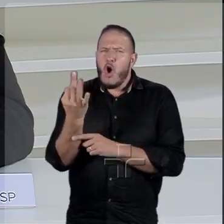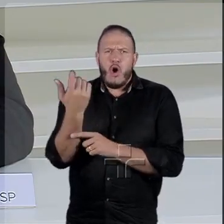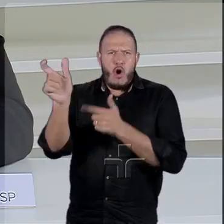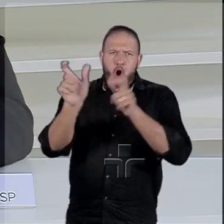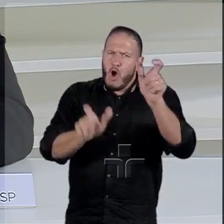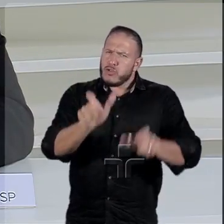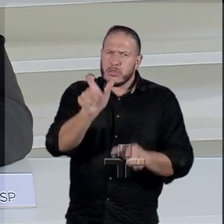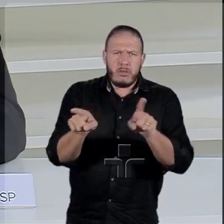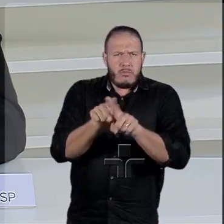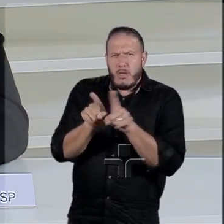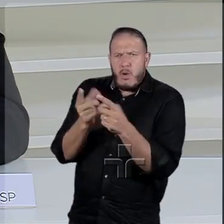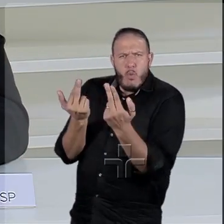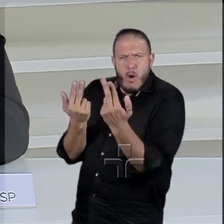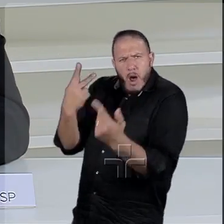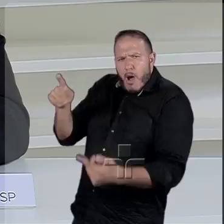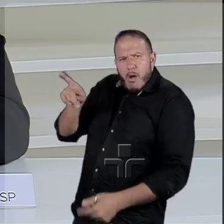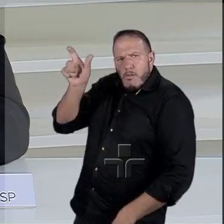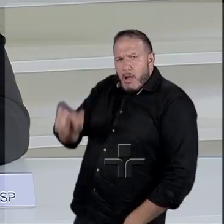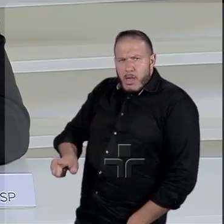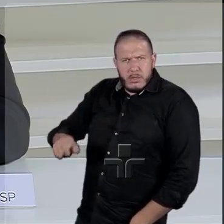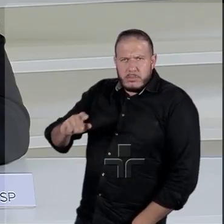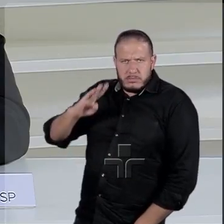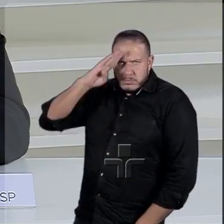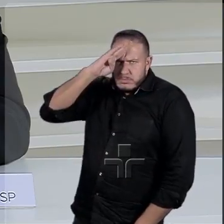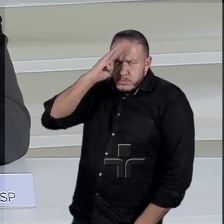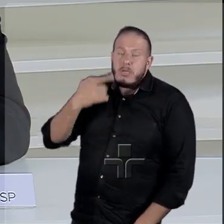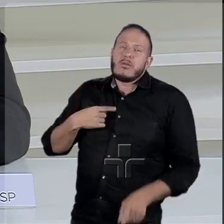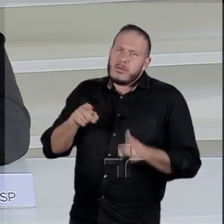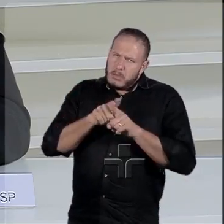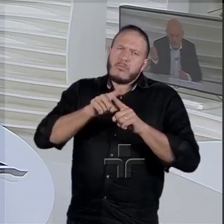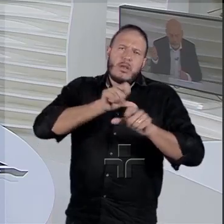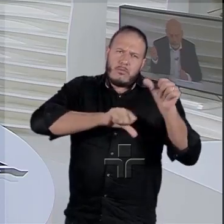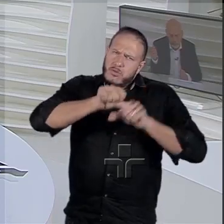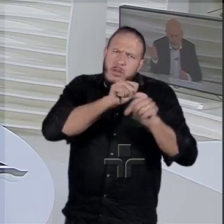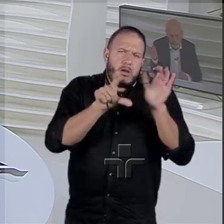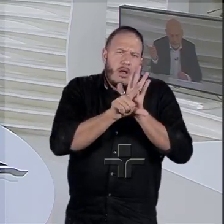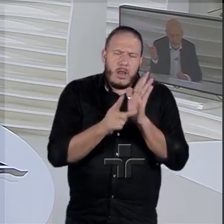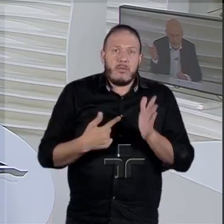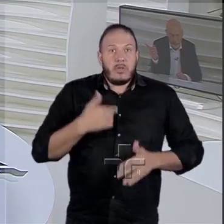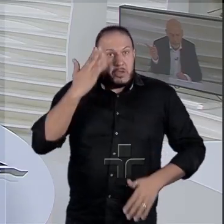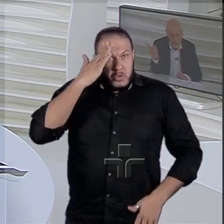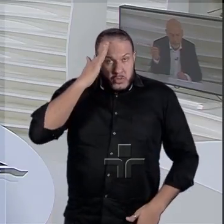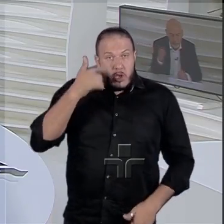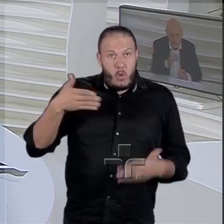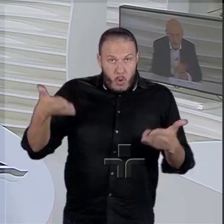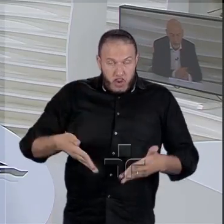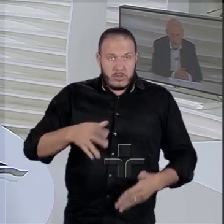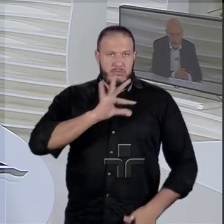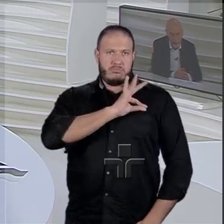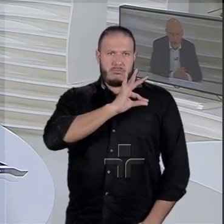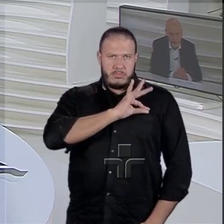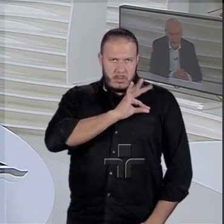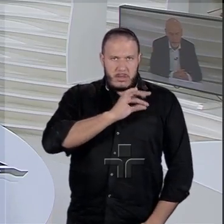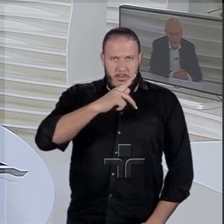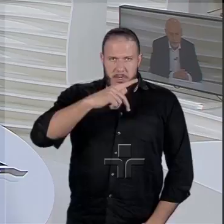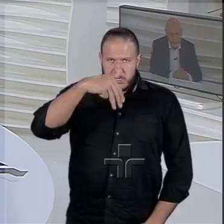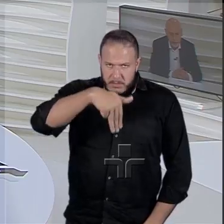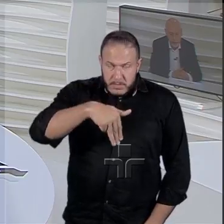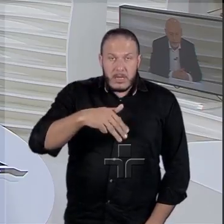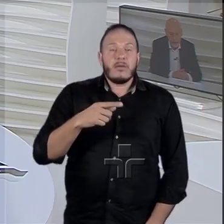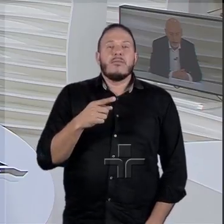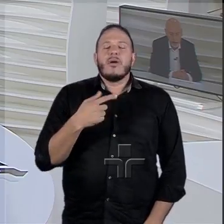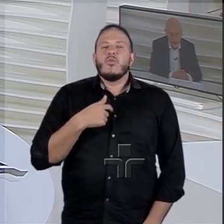né? Agora, então tem que corrigir. Pelo que eu sei, as polícias militares não são, digamos